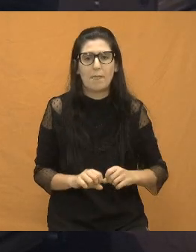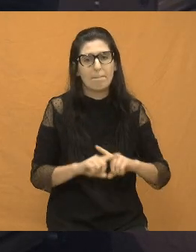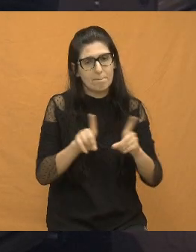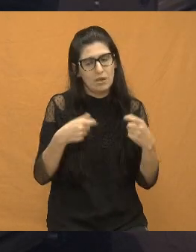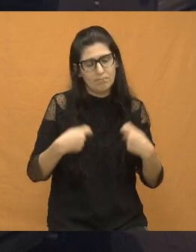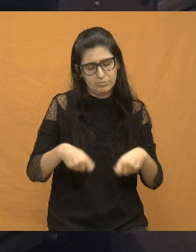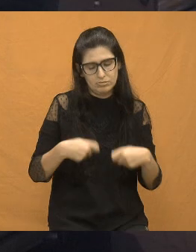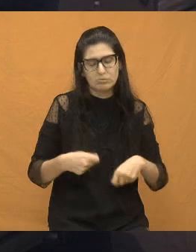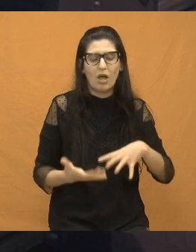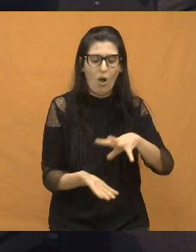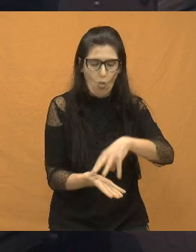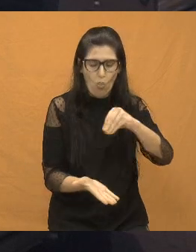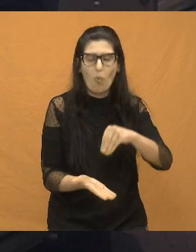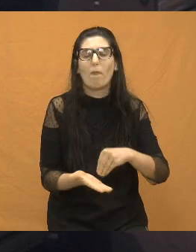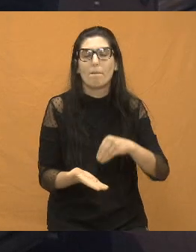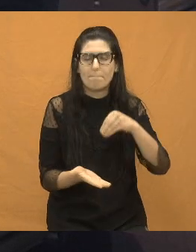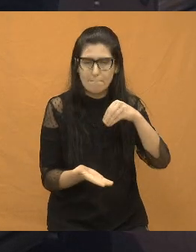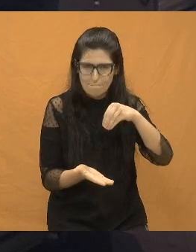aqui. Ok?